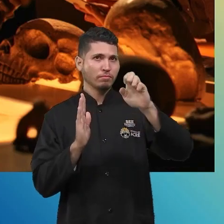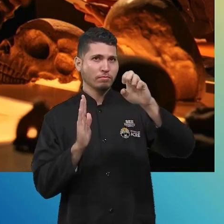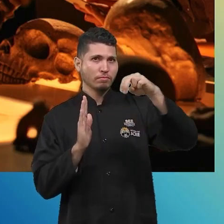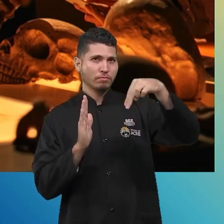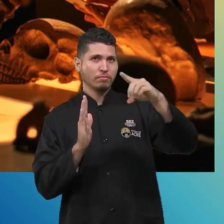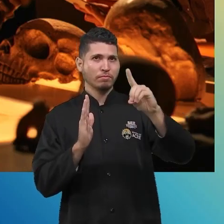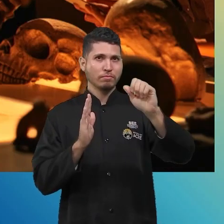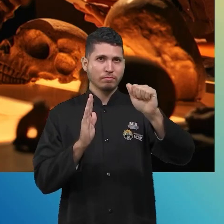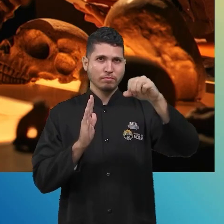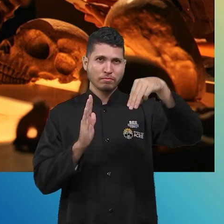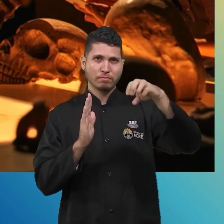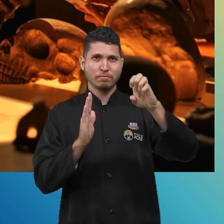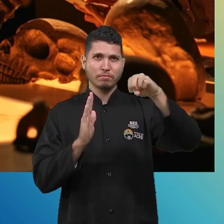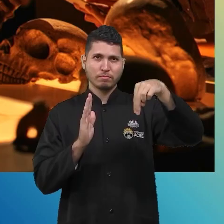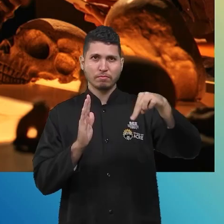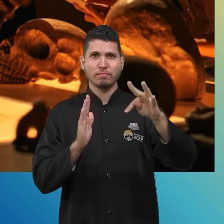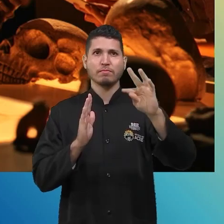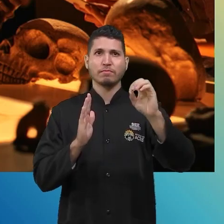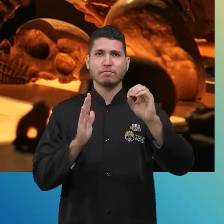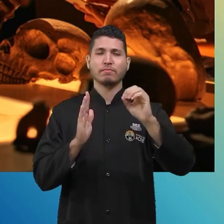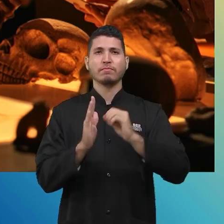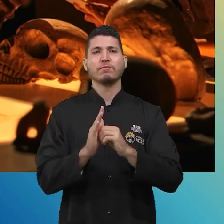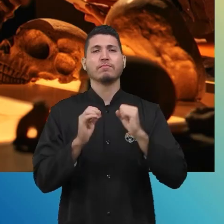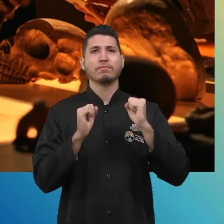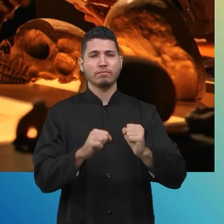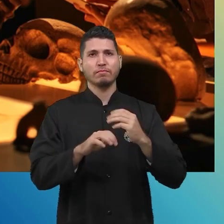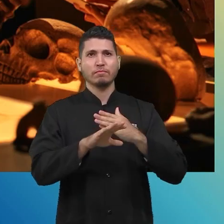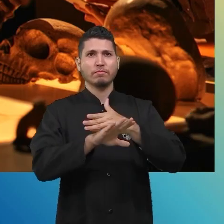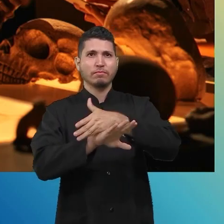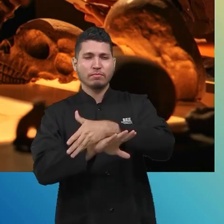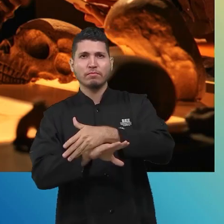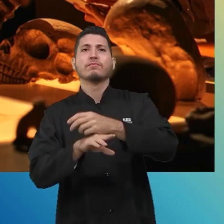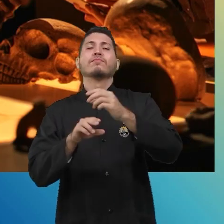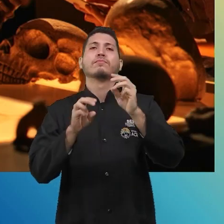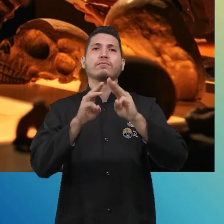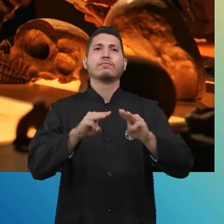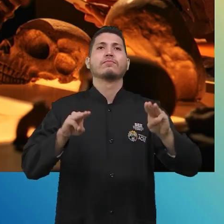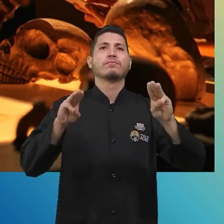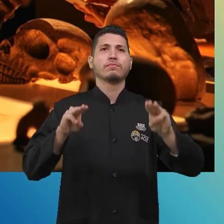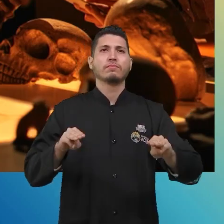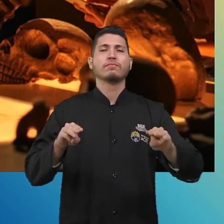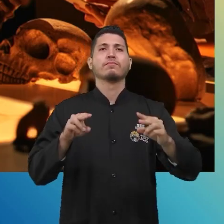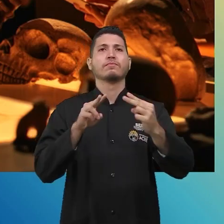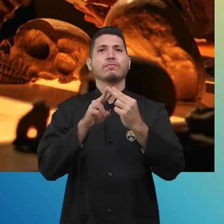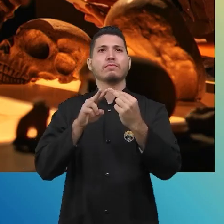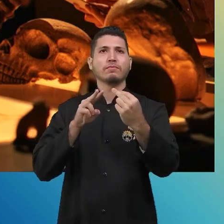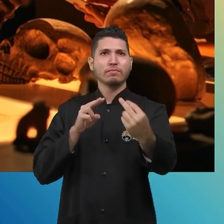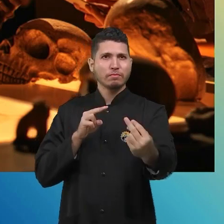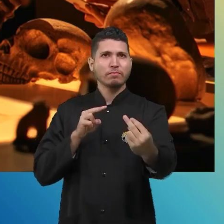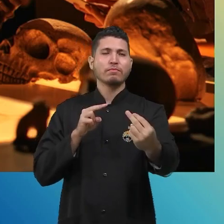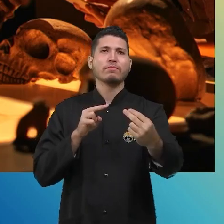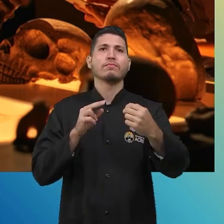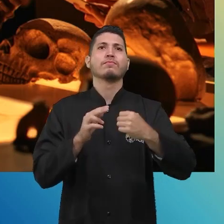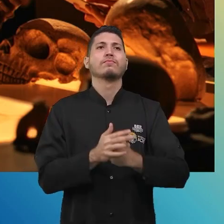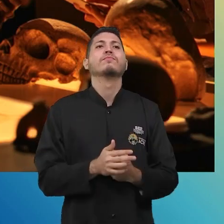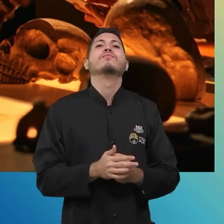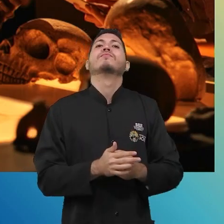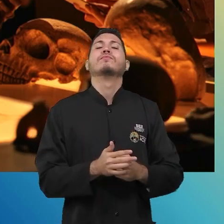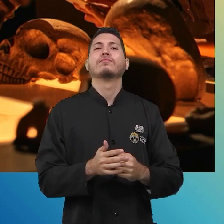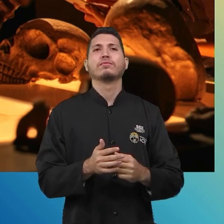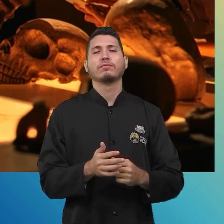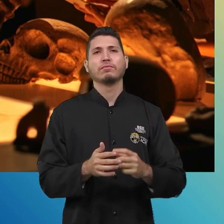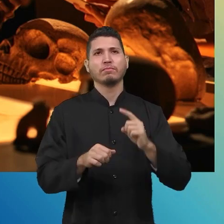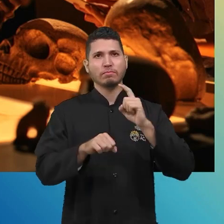estar acessando o museu virtual nesse mesmo período em que as exposições estão